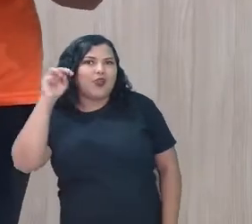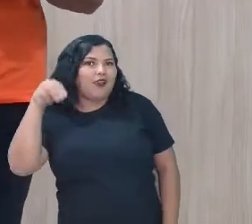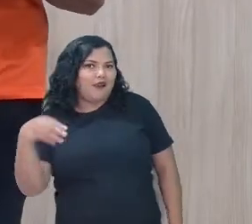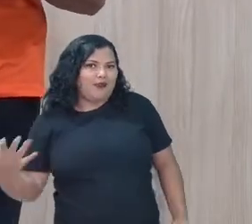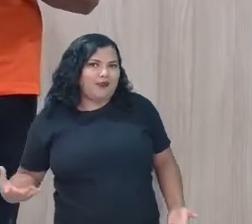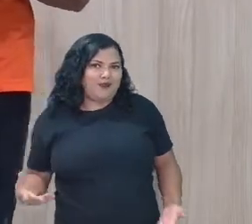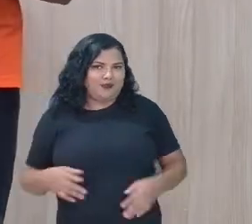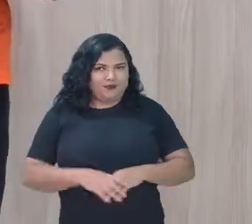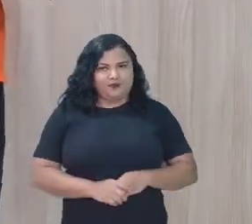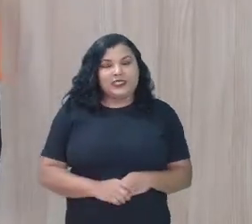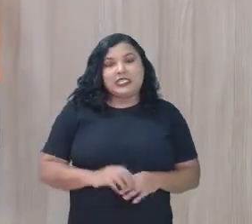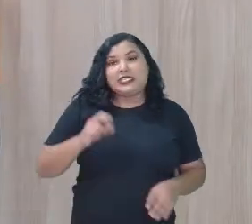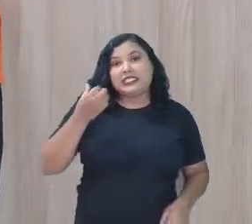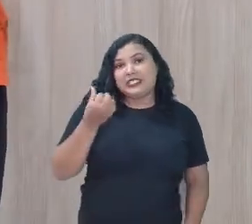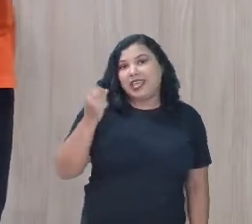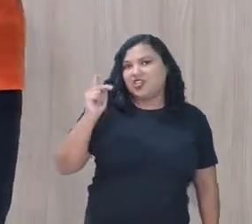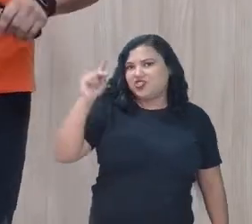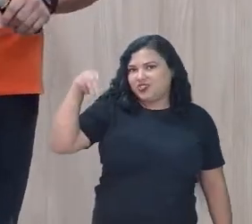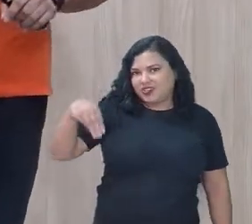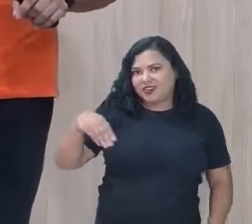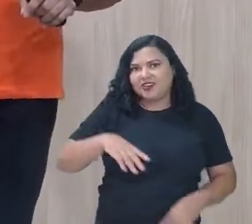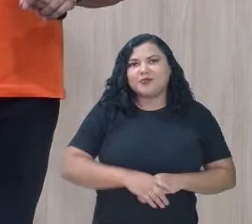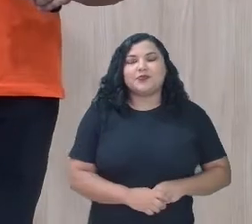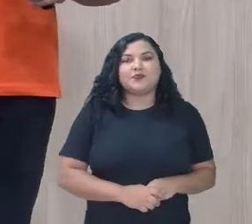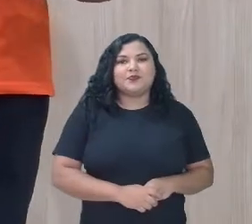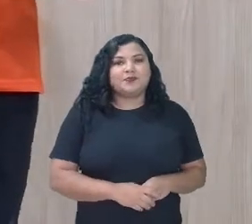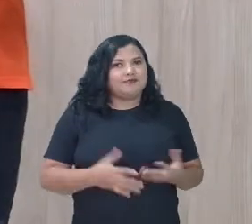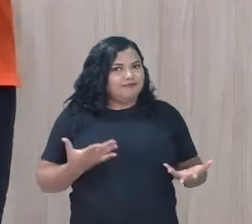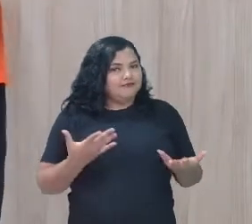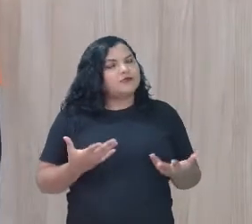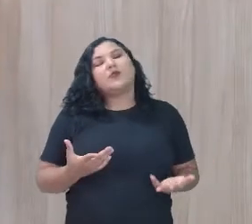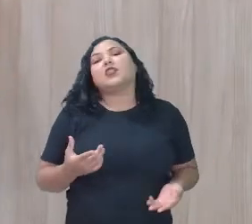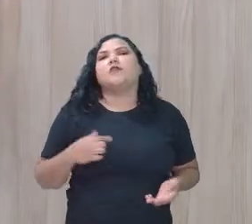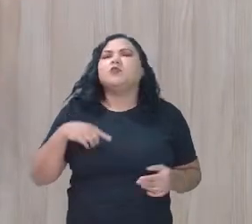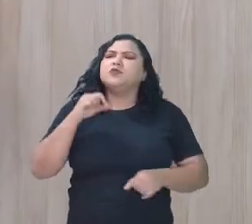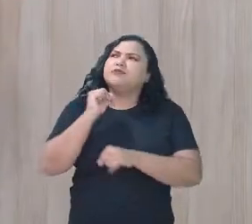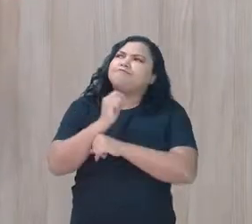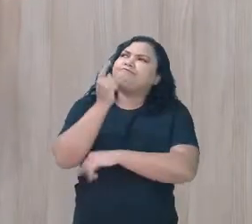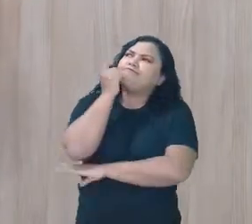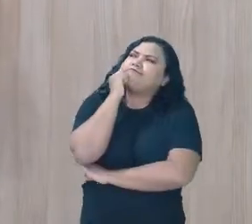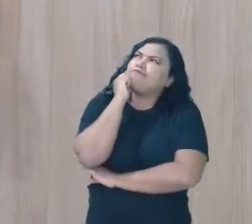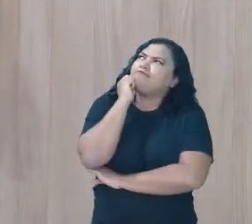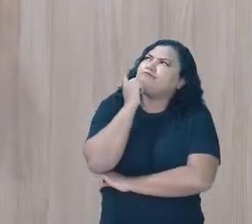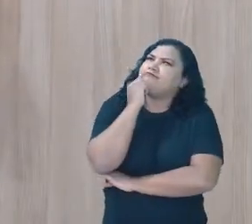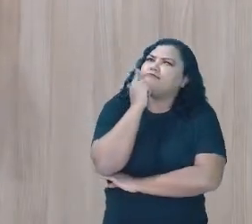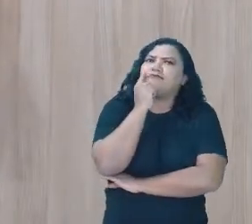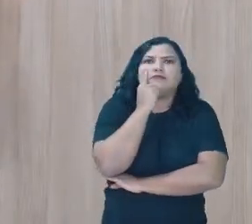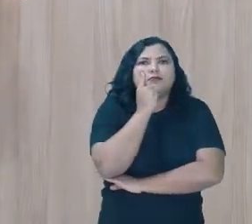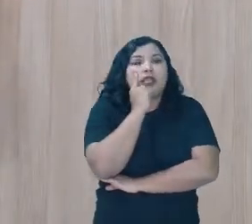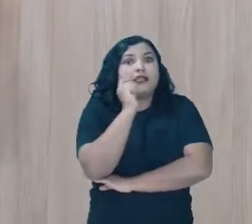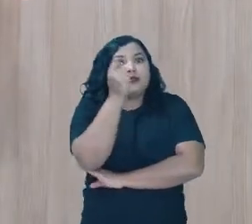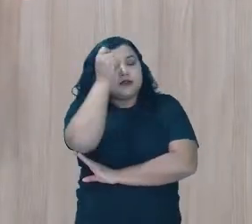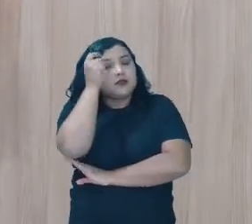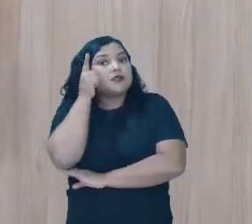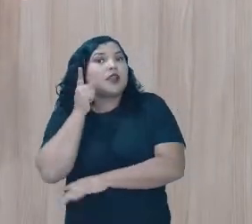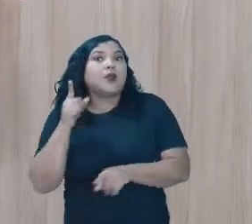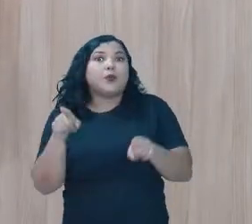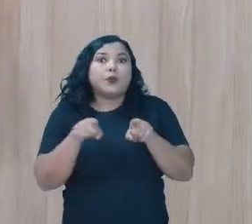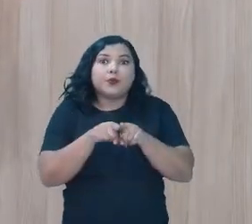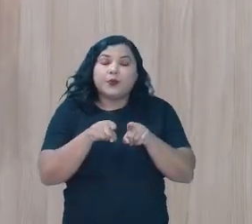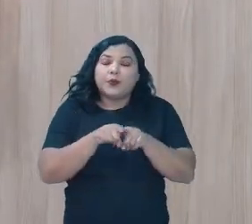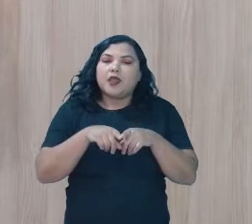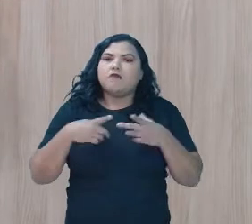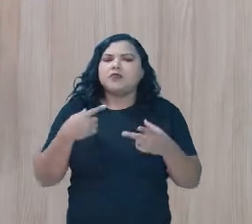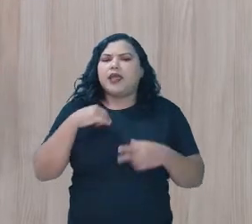km por hora, de 6 km por hora. Então, quando você para pensar nessa ideia,